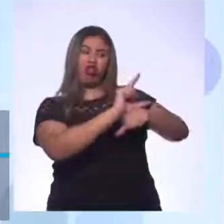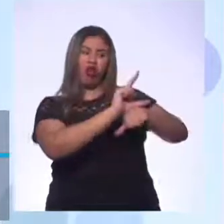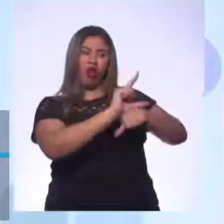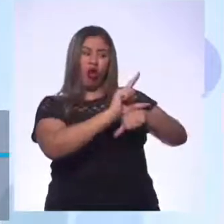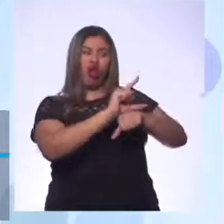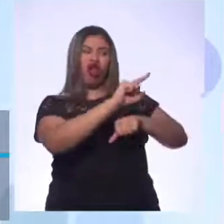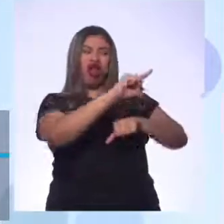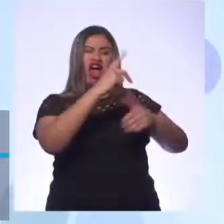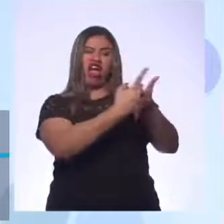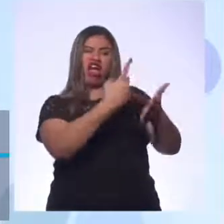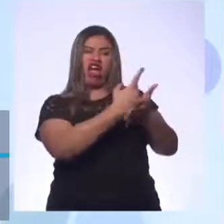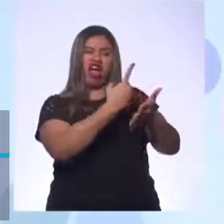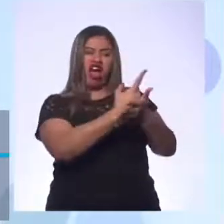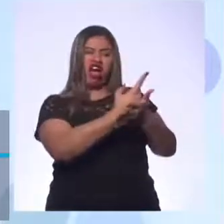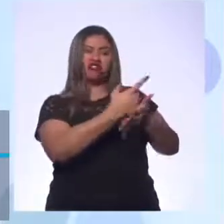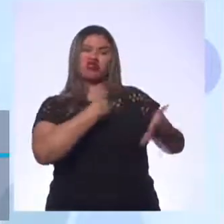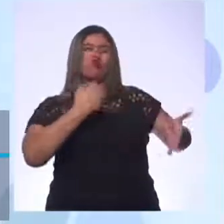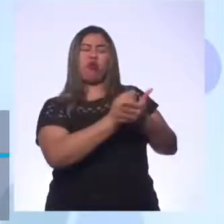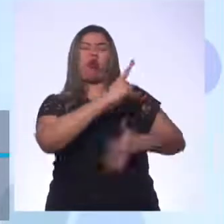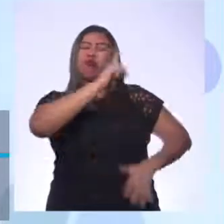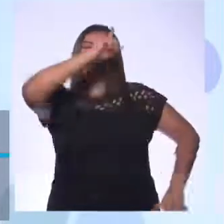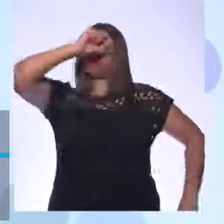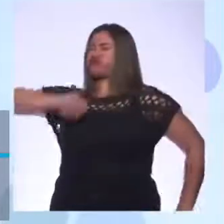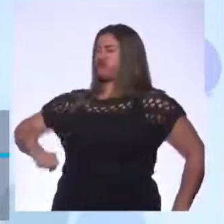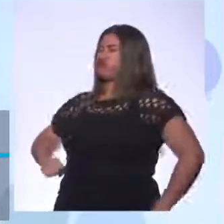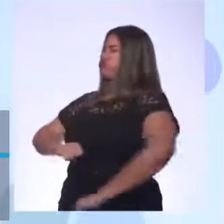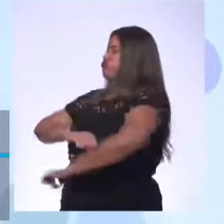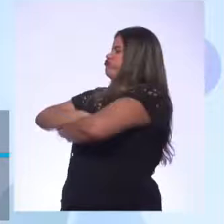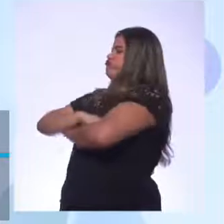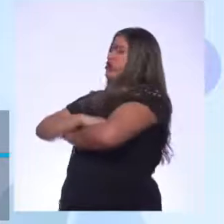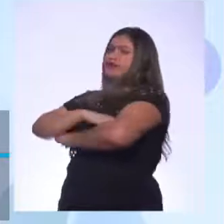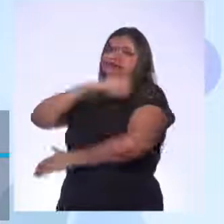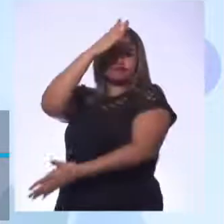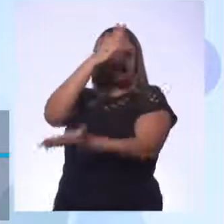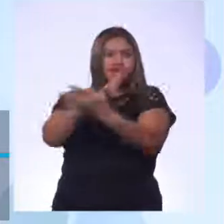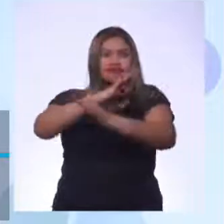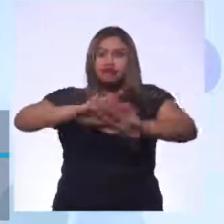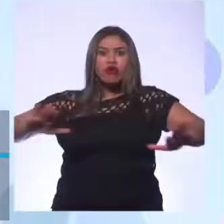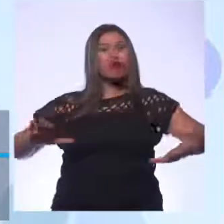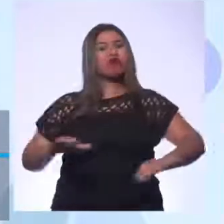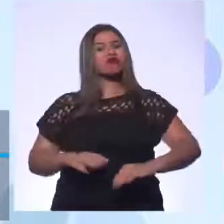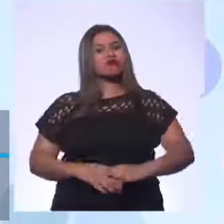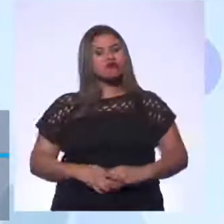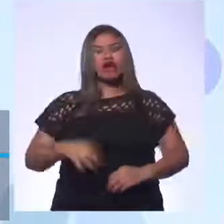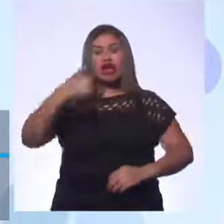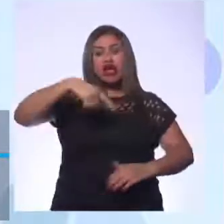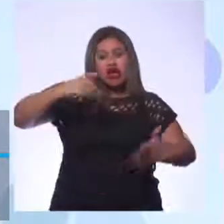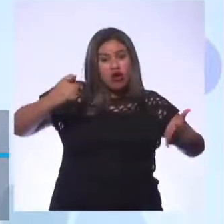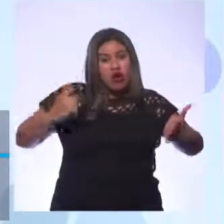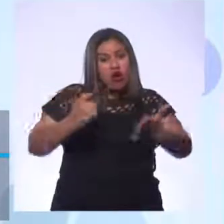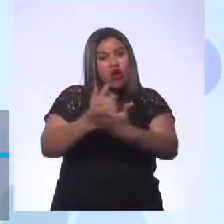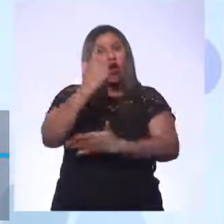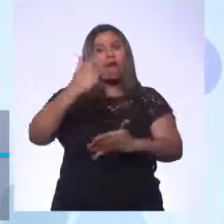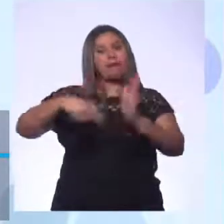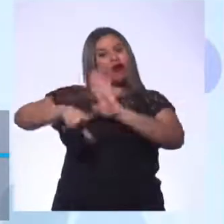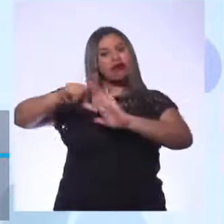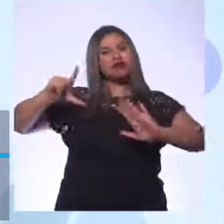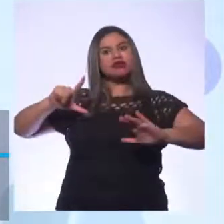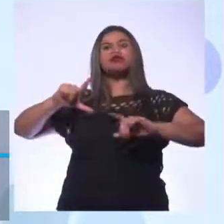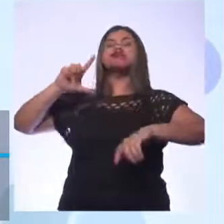acontecendo tal coisa com o ambiente. E acabou. Tá bom? Então, a gente, como consumidor, a gente deveria ter esse